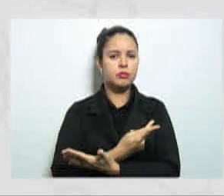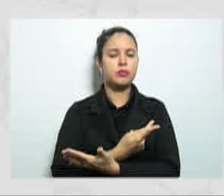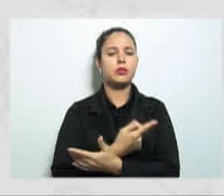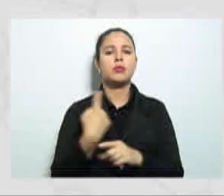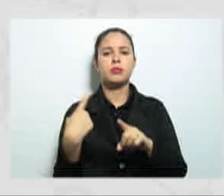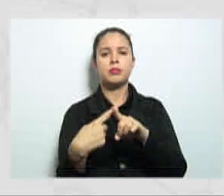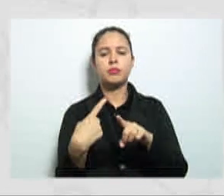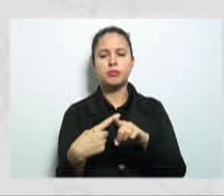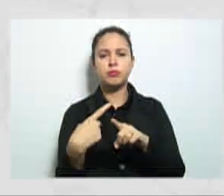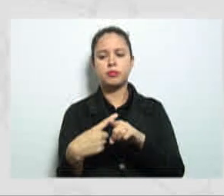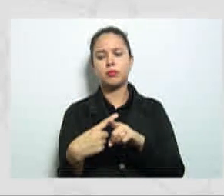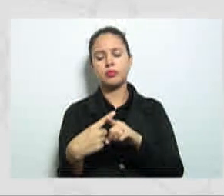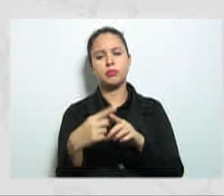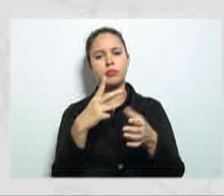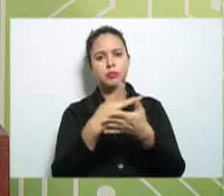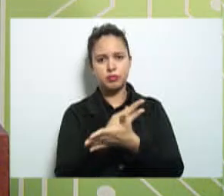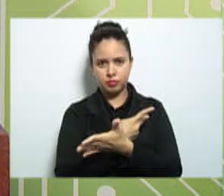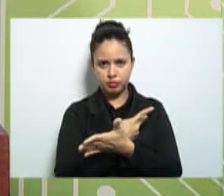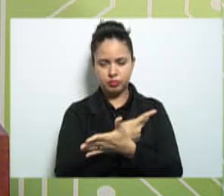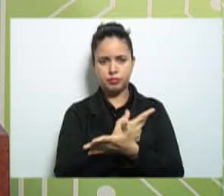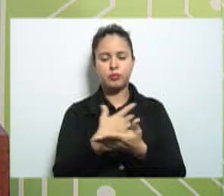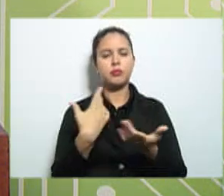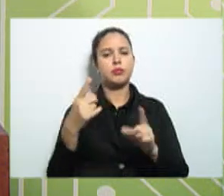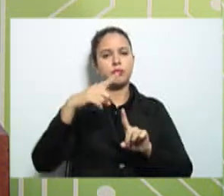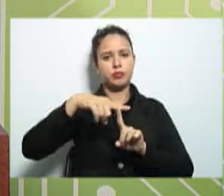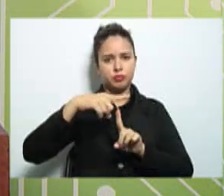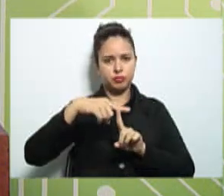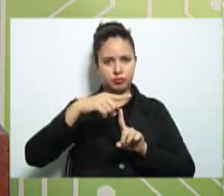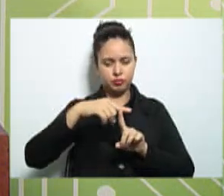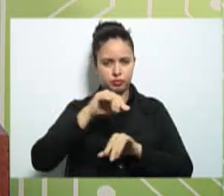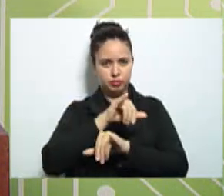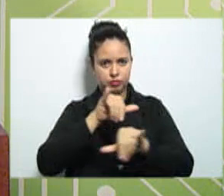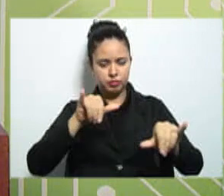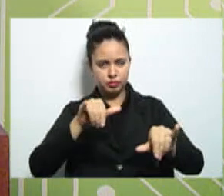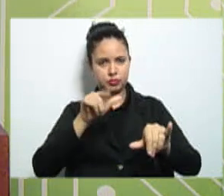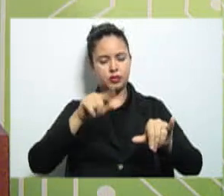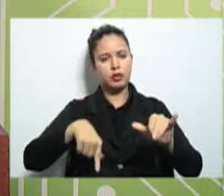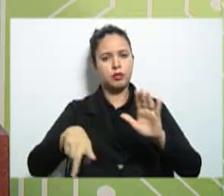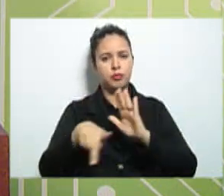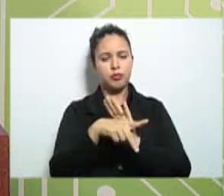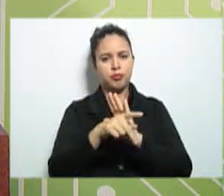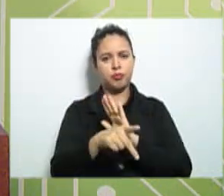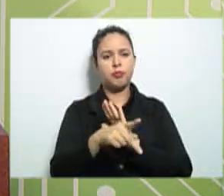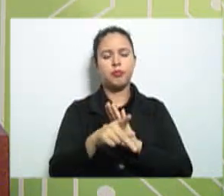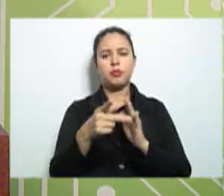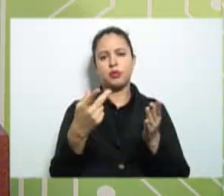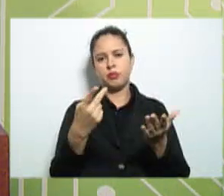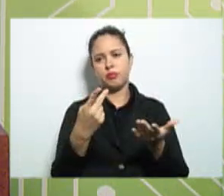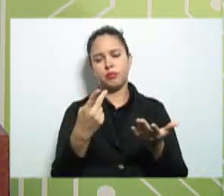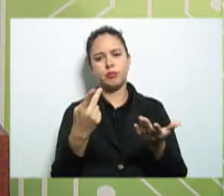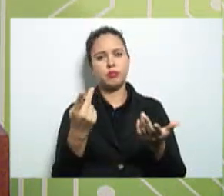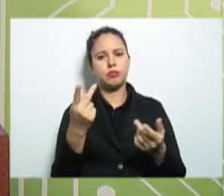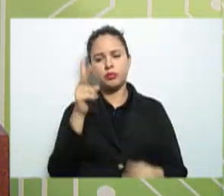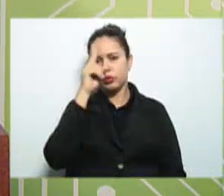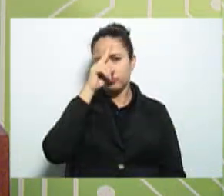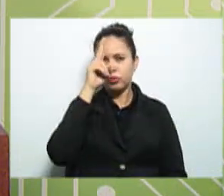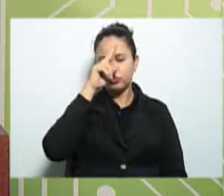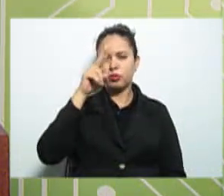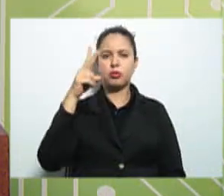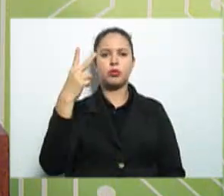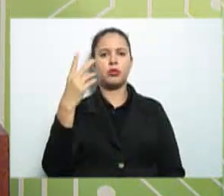aconteceu. A tipologia narrativa é uma tipologia que está presente nos contos, em